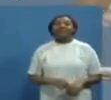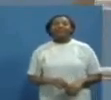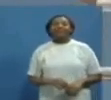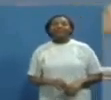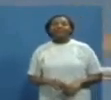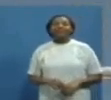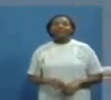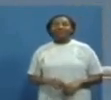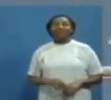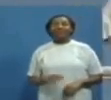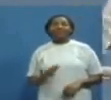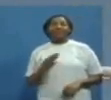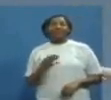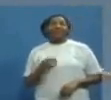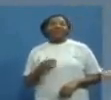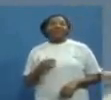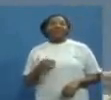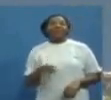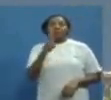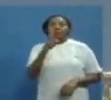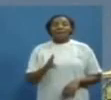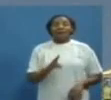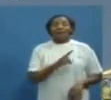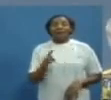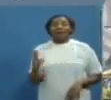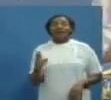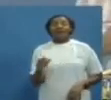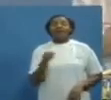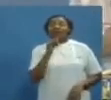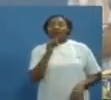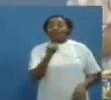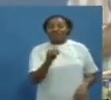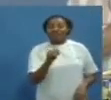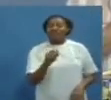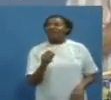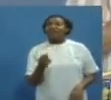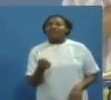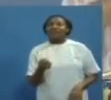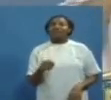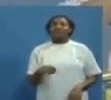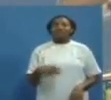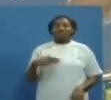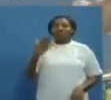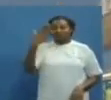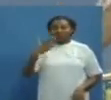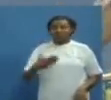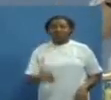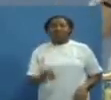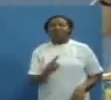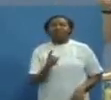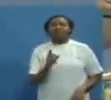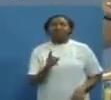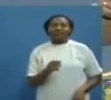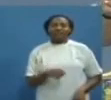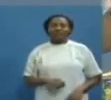a família no céu e na terra. Ah, padre, porque eu não mereço. Mas não merece mesmo, rapaz. E não adianta querer fazer uma